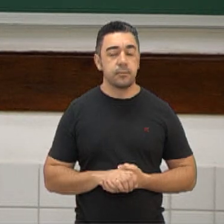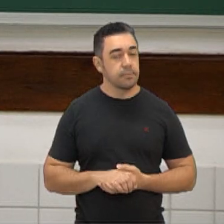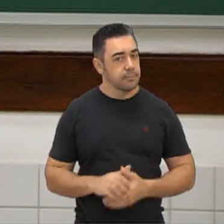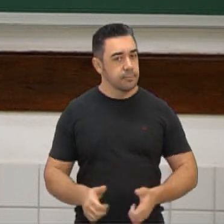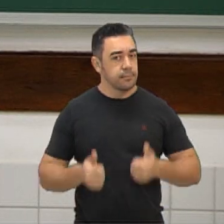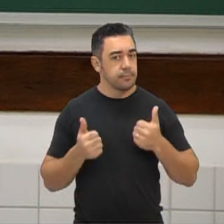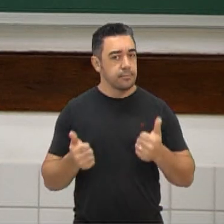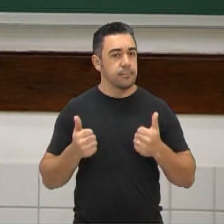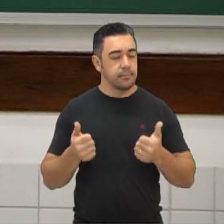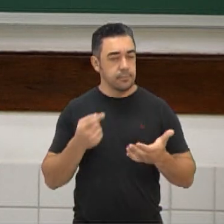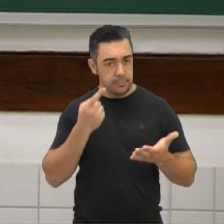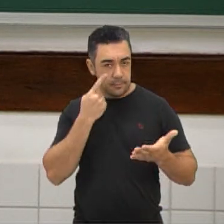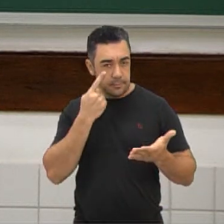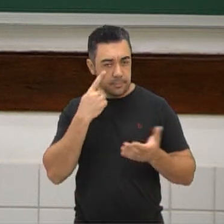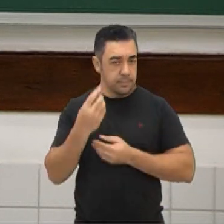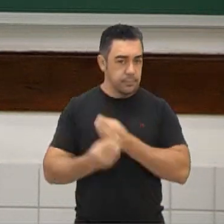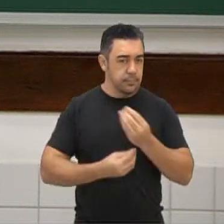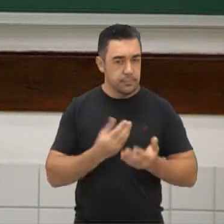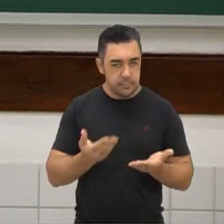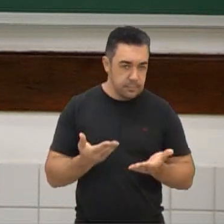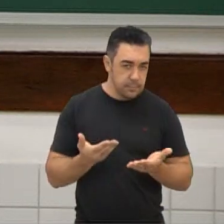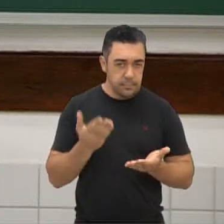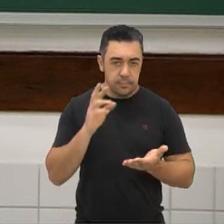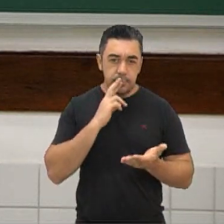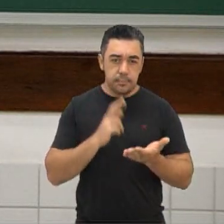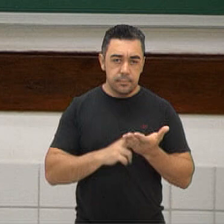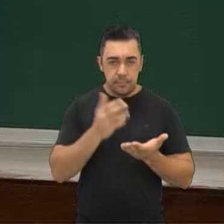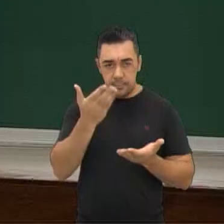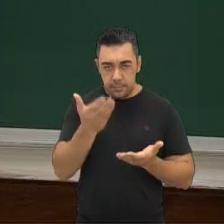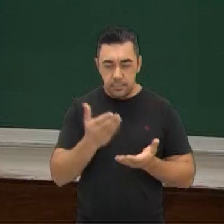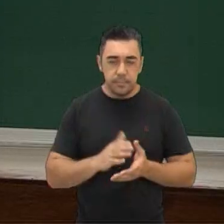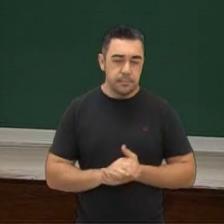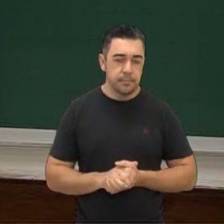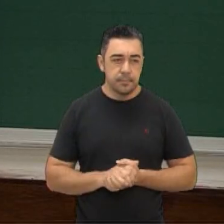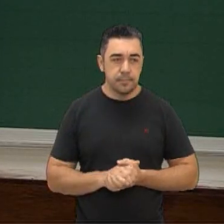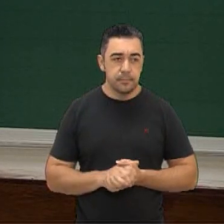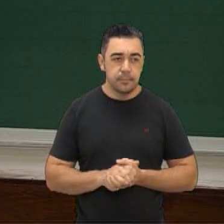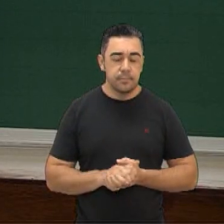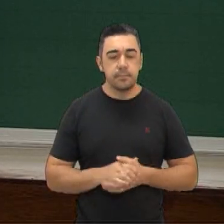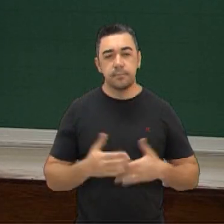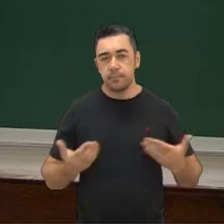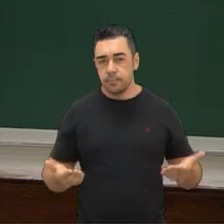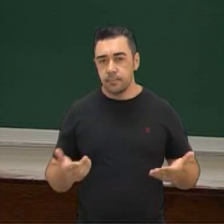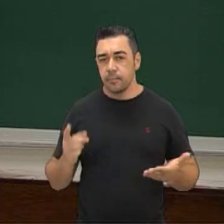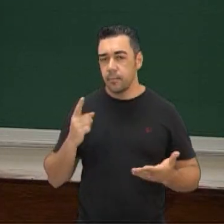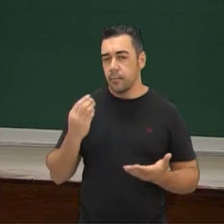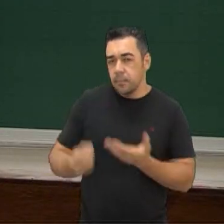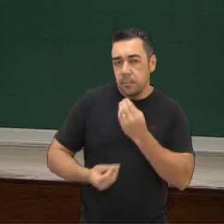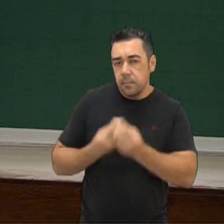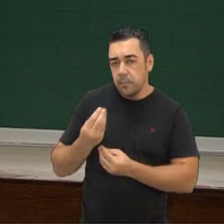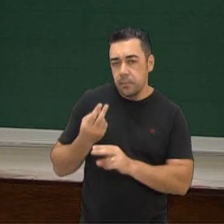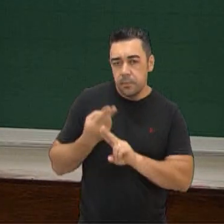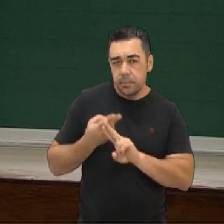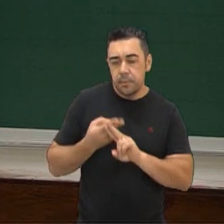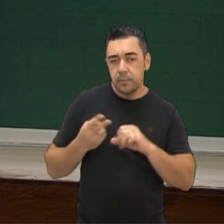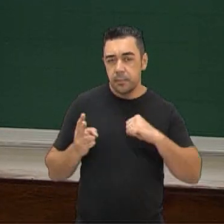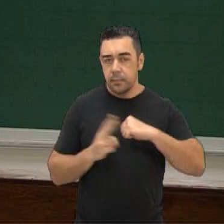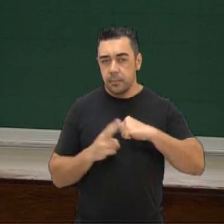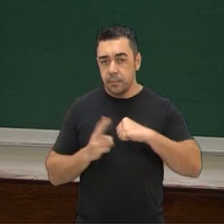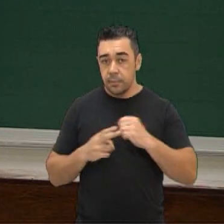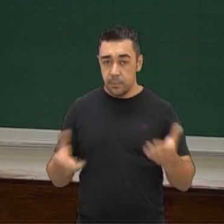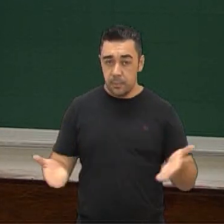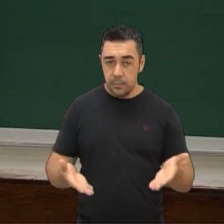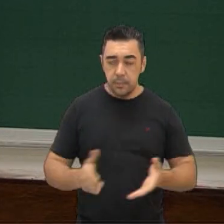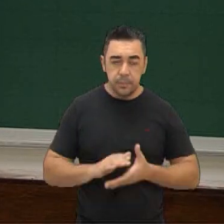Muy bien. A ver entonces cómo se quedó su respuesta sobre la utilización del verbo en presente.